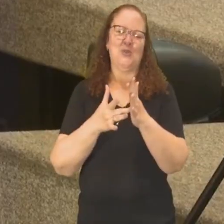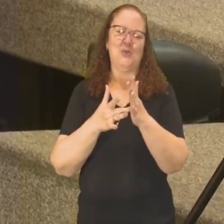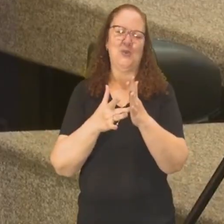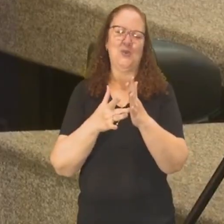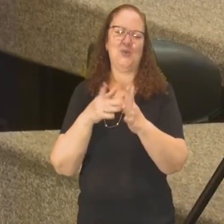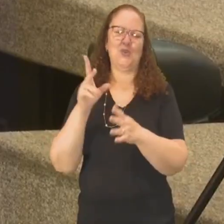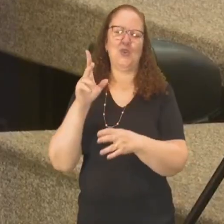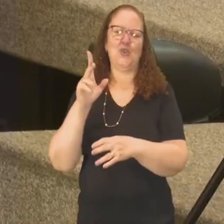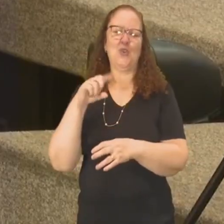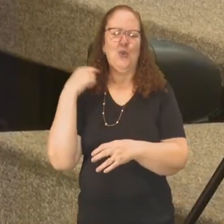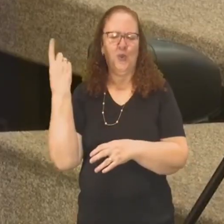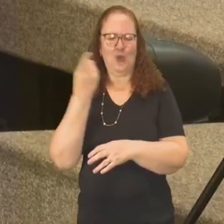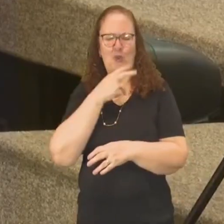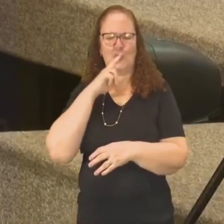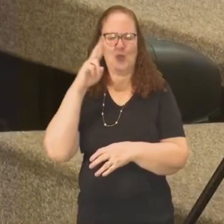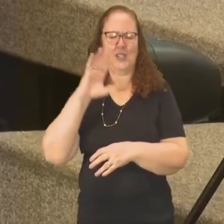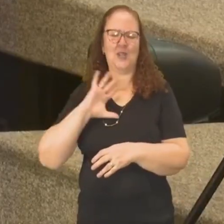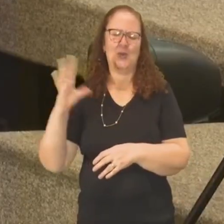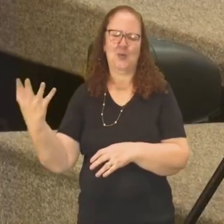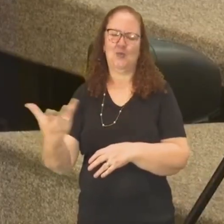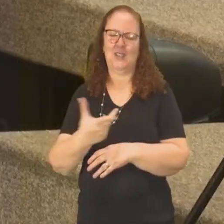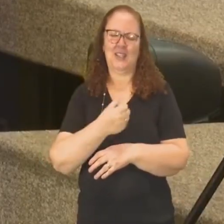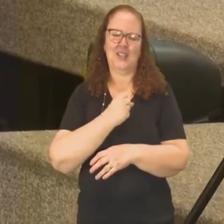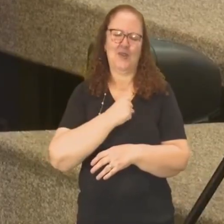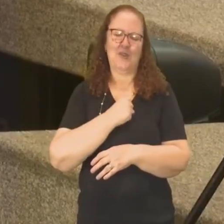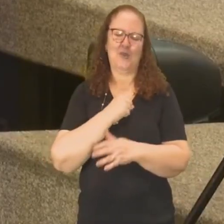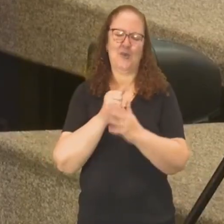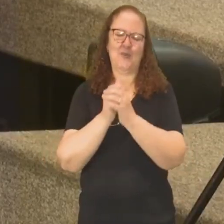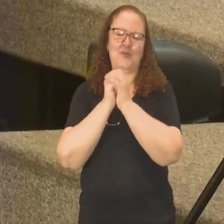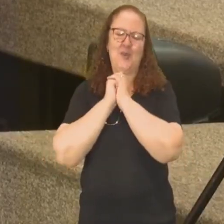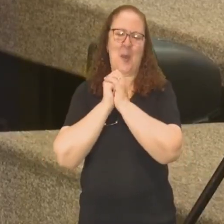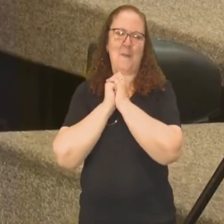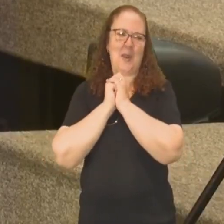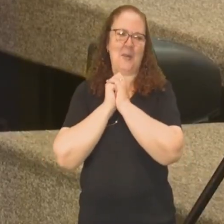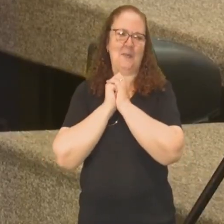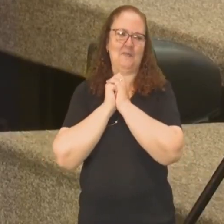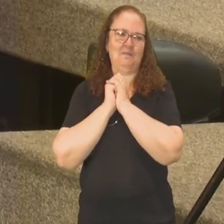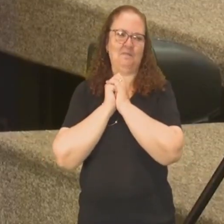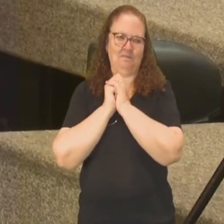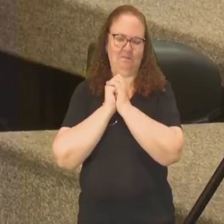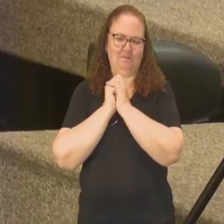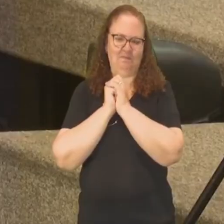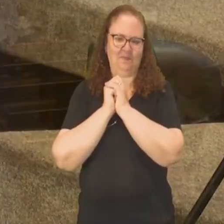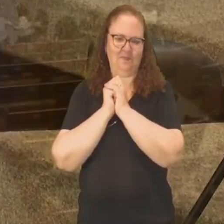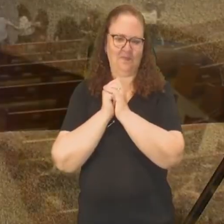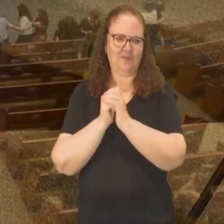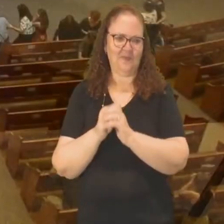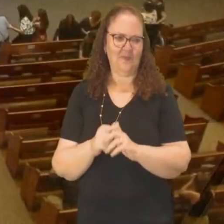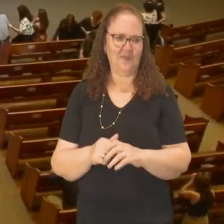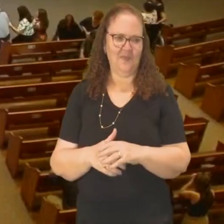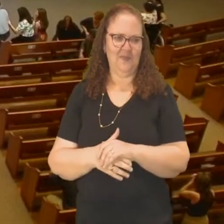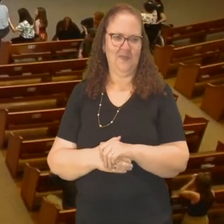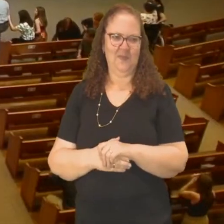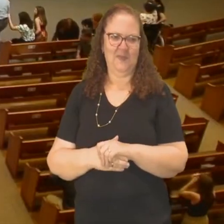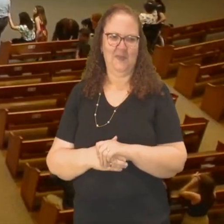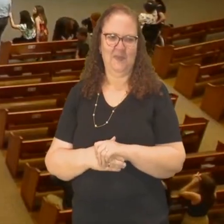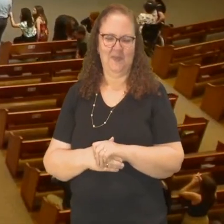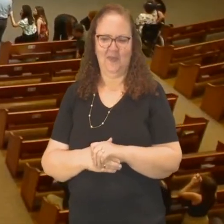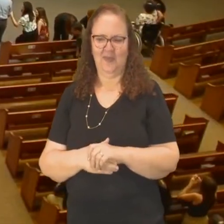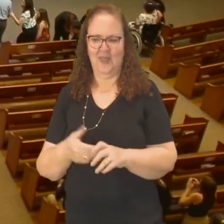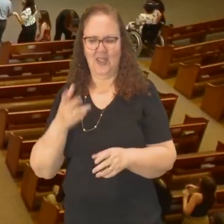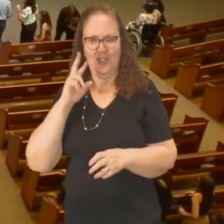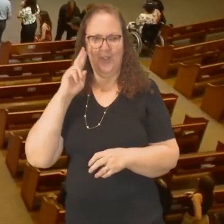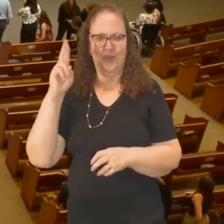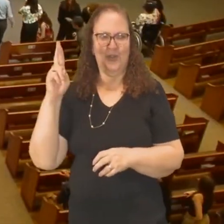o nosso Senhor e Salvador. Amém. Amém, Senhor. Que o Senhor